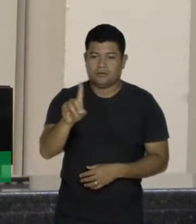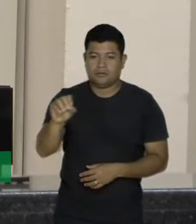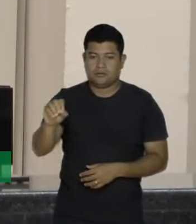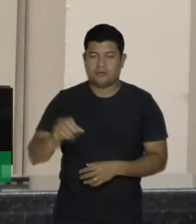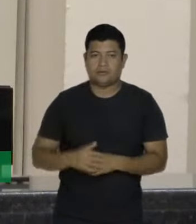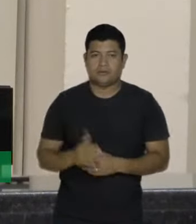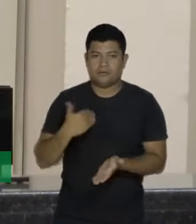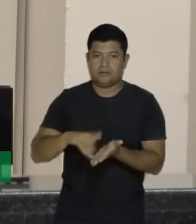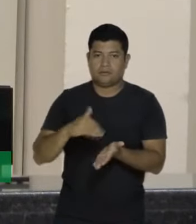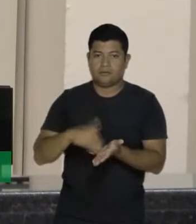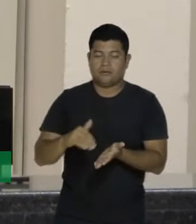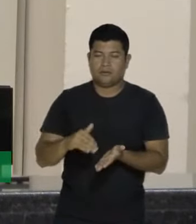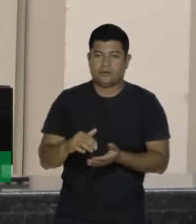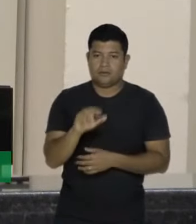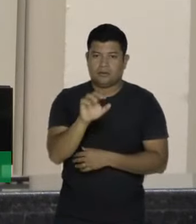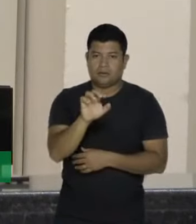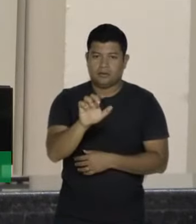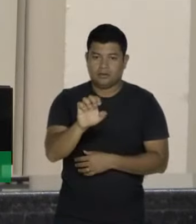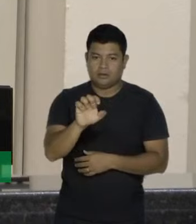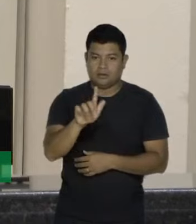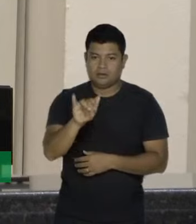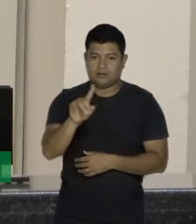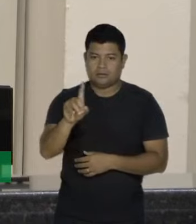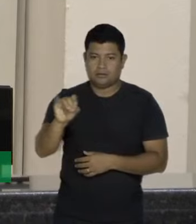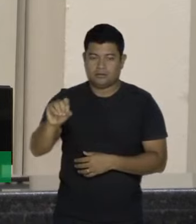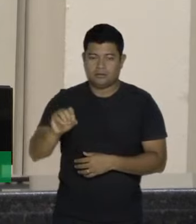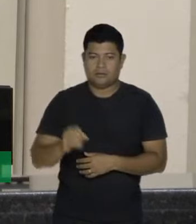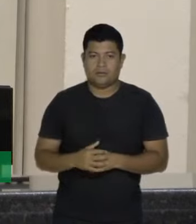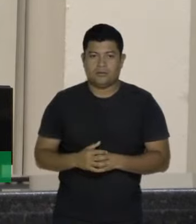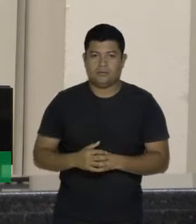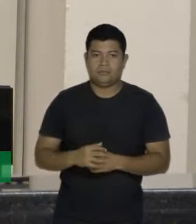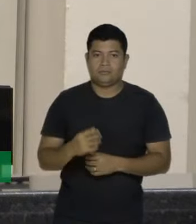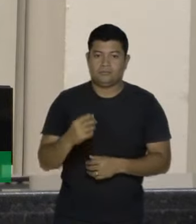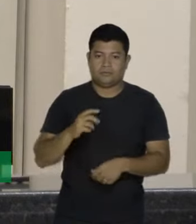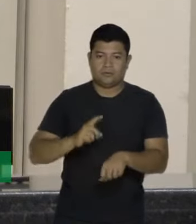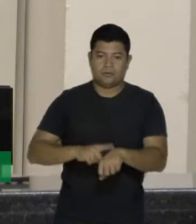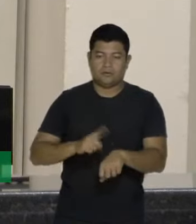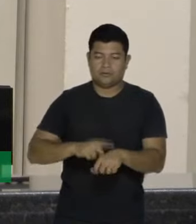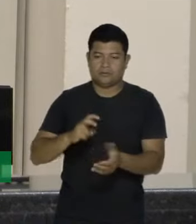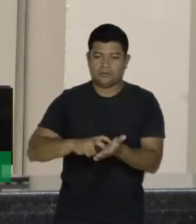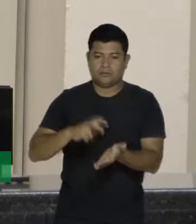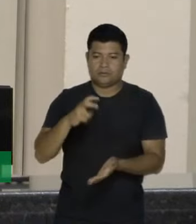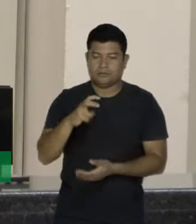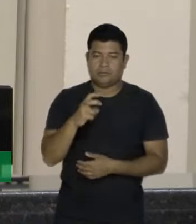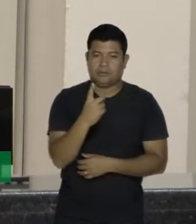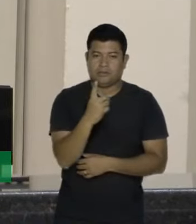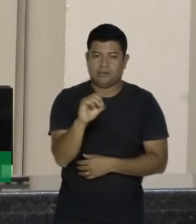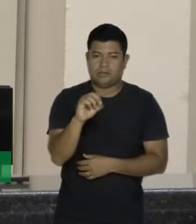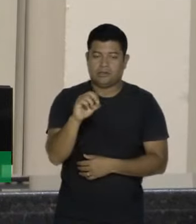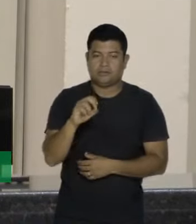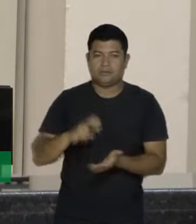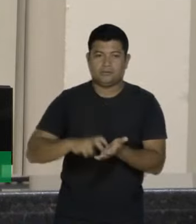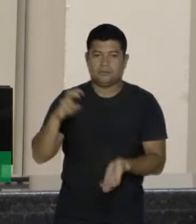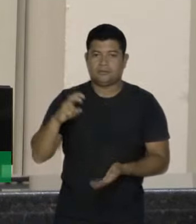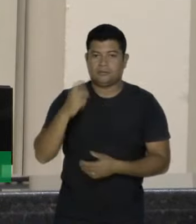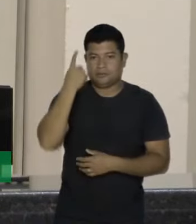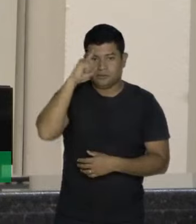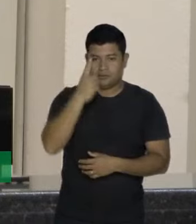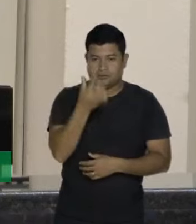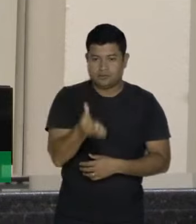deputado delegado Egídio. Às 10 horas e 2 minutos do dia 16 do mês de fevereiro do ano de 2023, na cidade